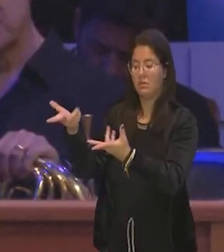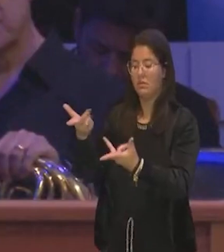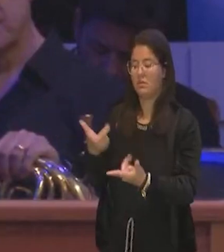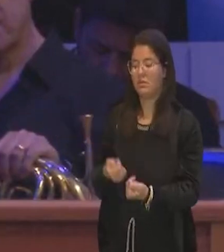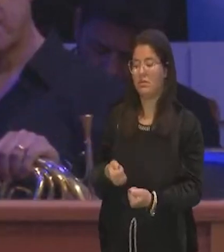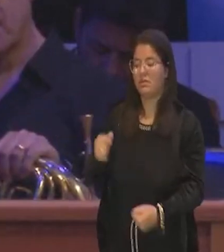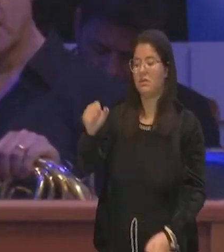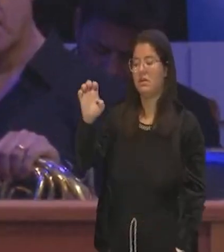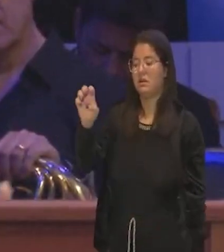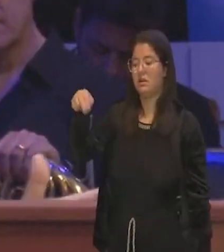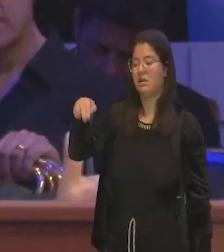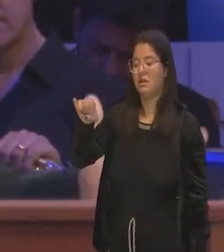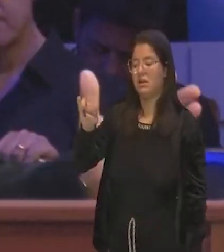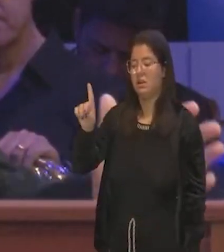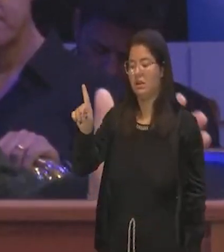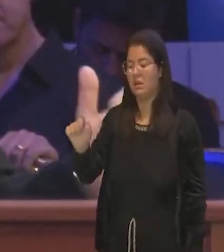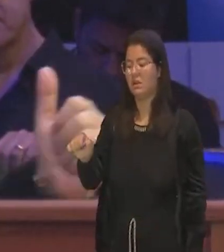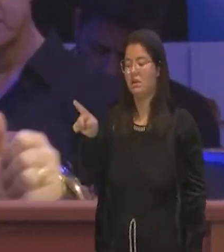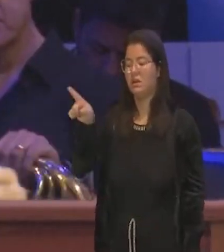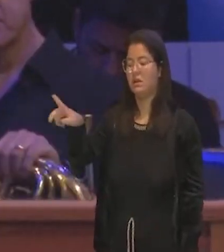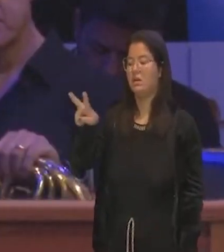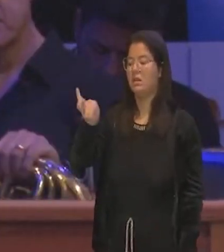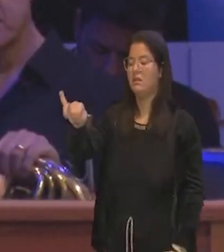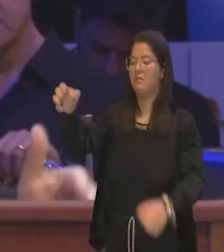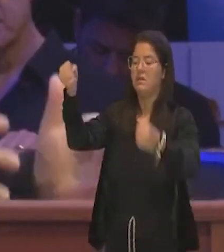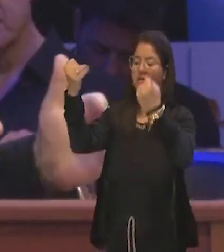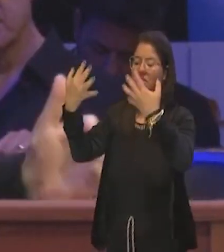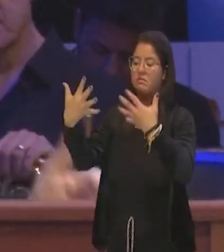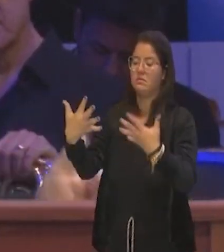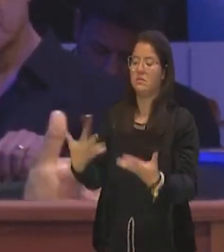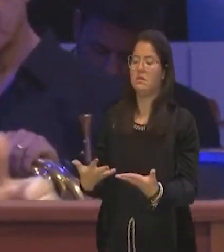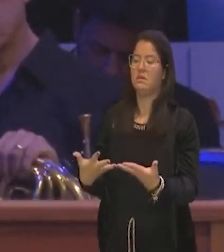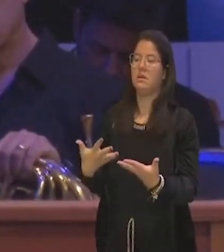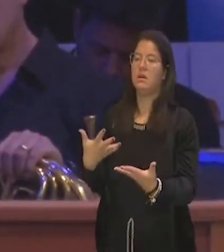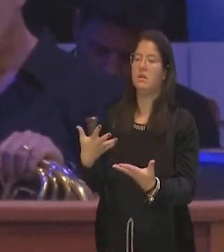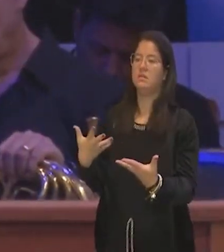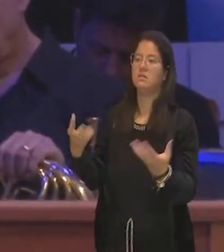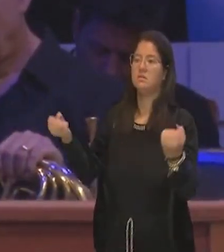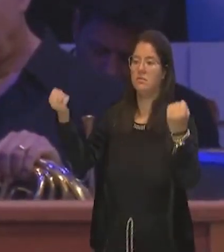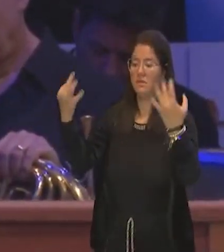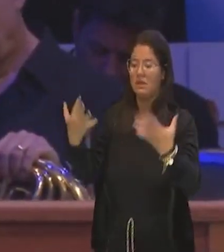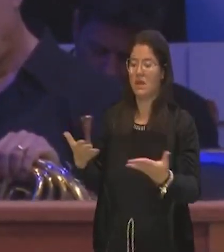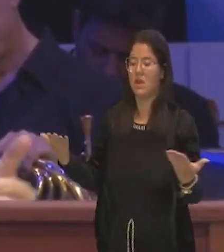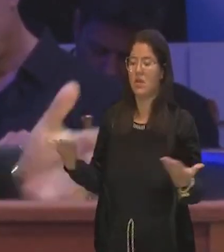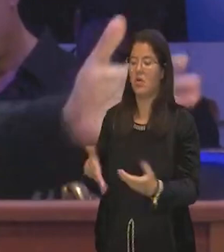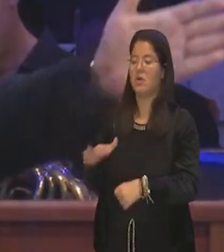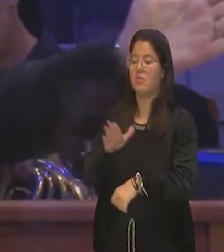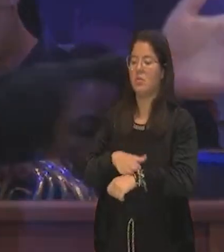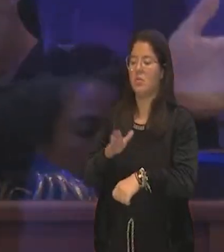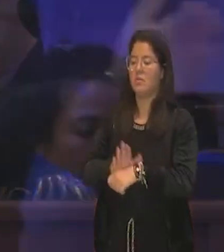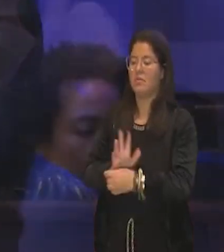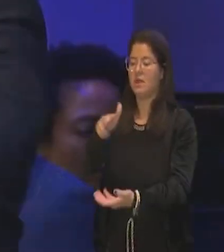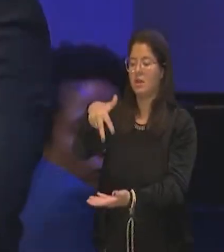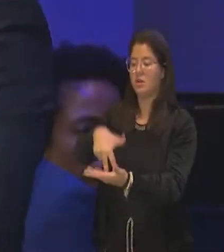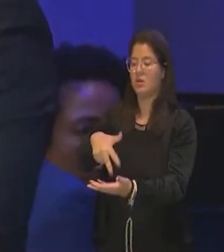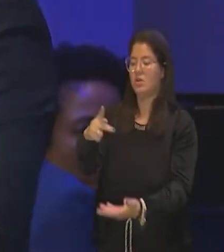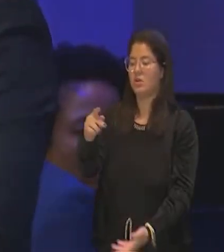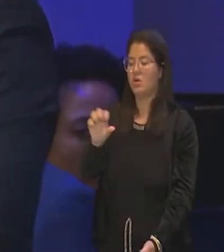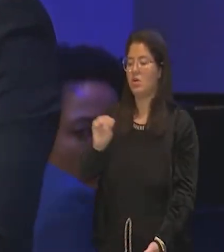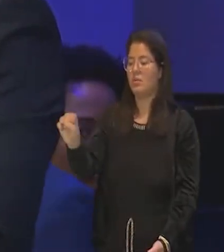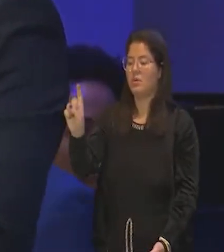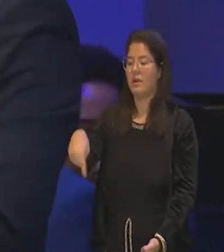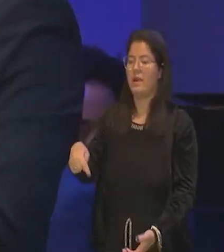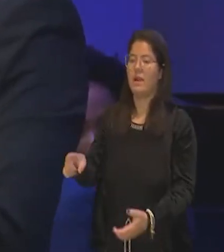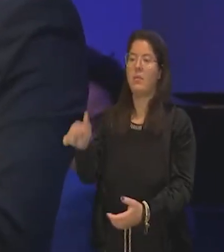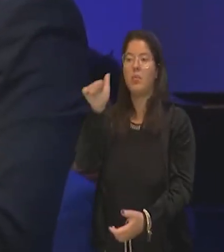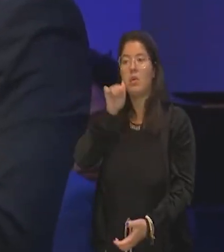irmã Eneida, ela vai nos dirigir neste momento solene de posse. Nossa irmã Eneida é a primeira